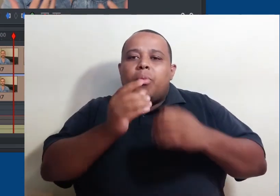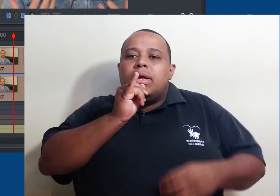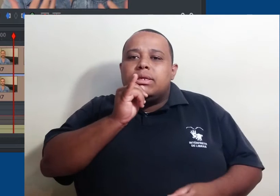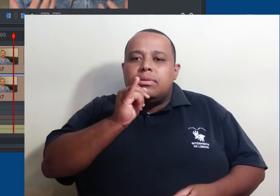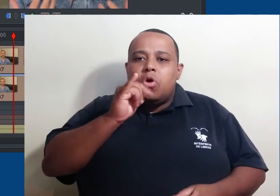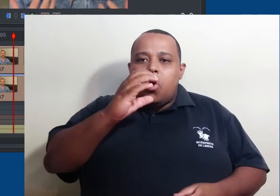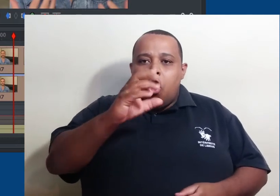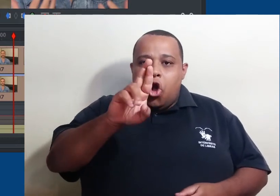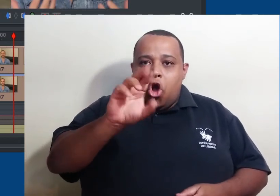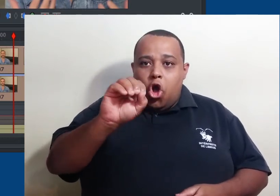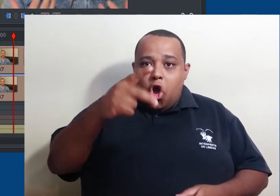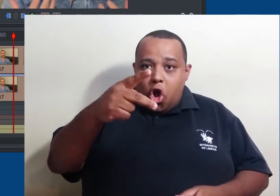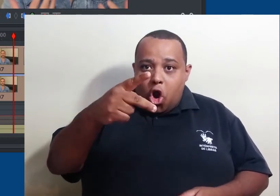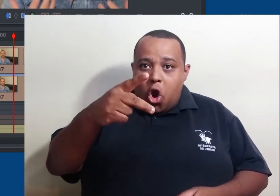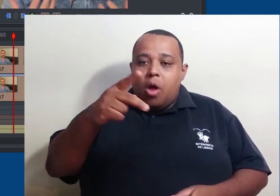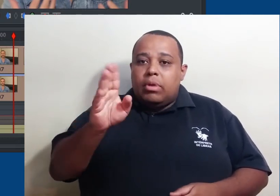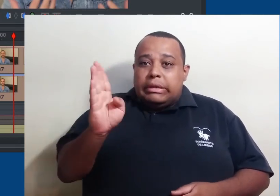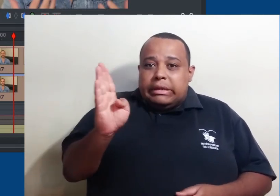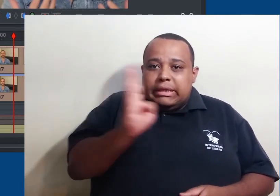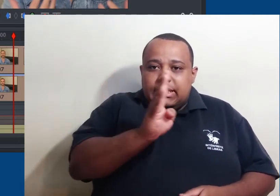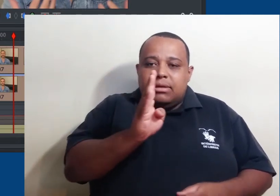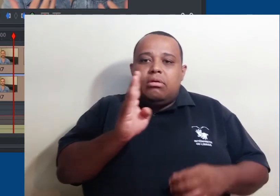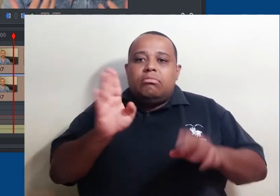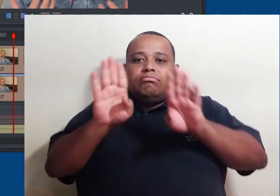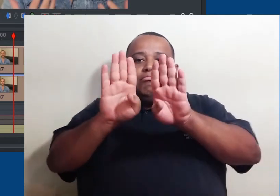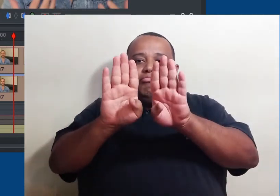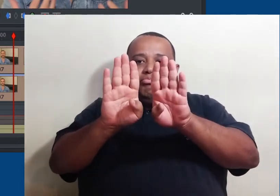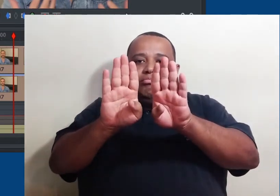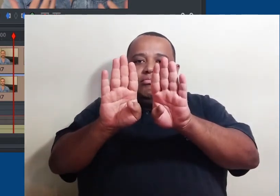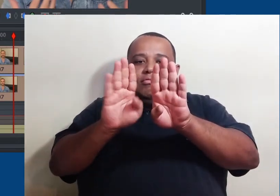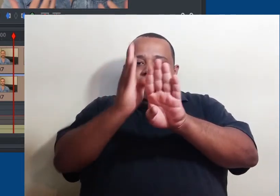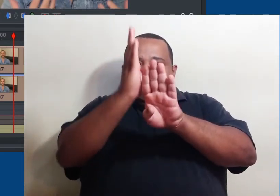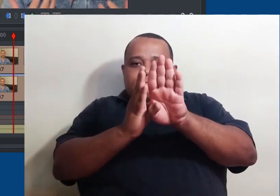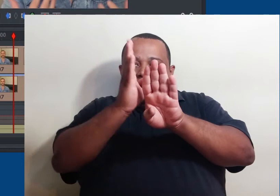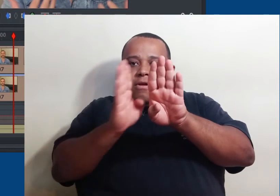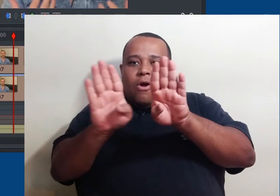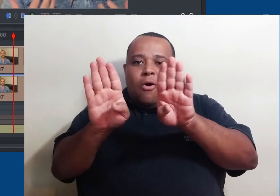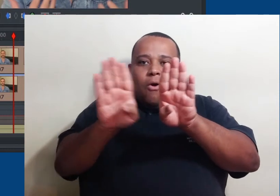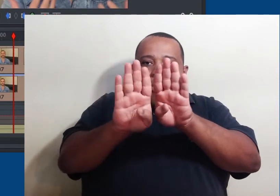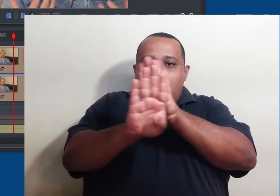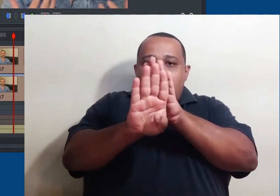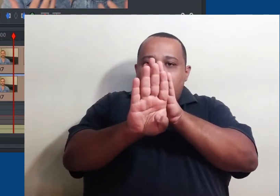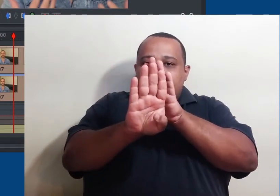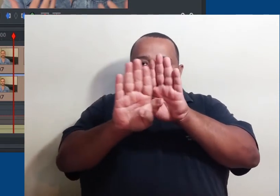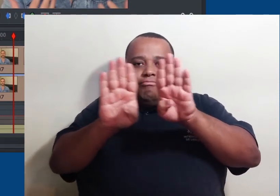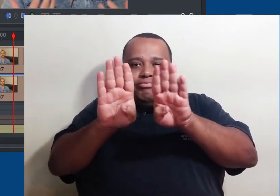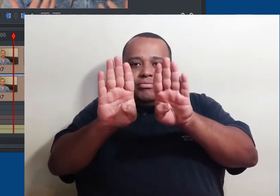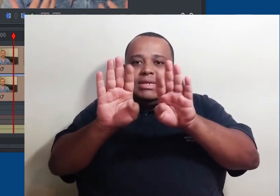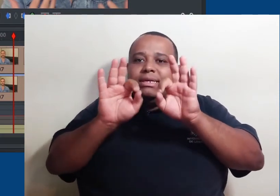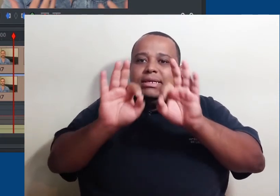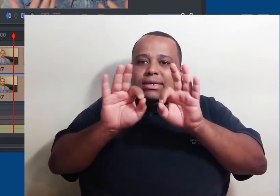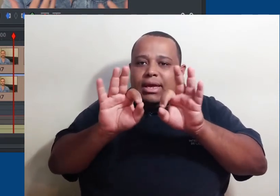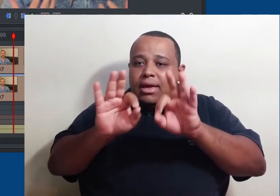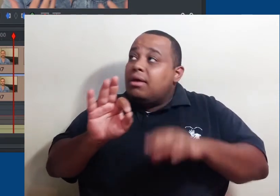esquerda, e corta até onde você quiser, que aí você consegue ter 2 imagens aparecendo ao mesmo tempo. Então isso pode ser muito